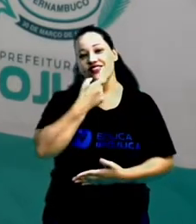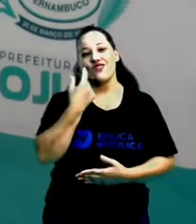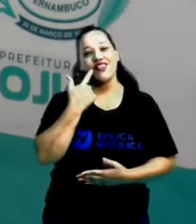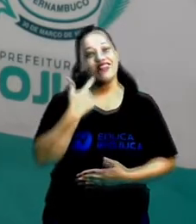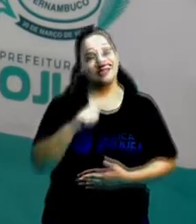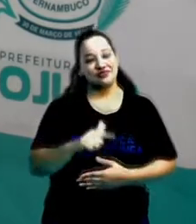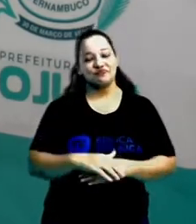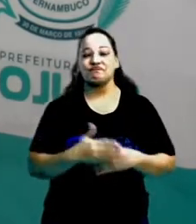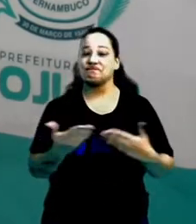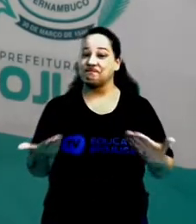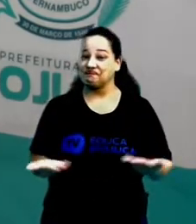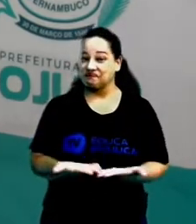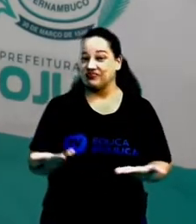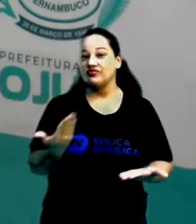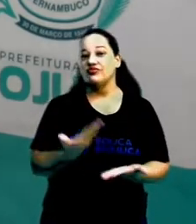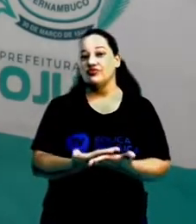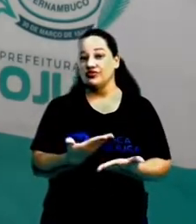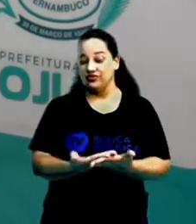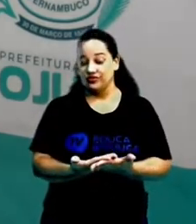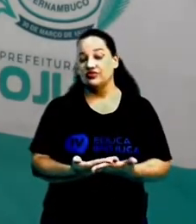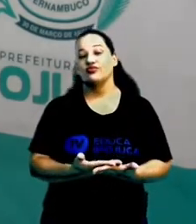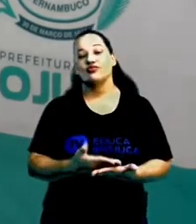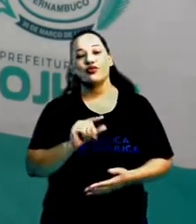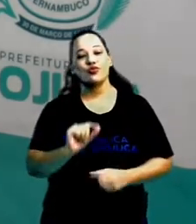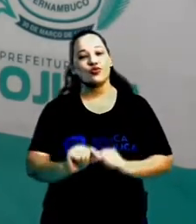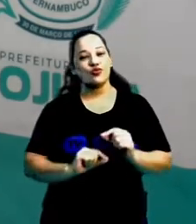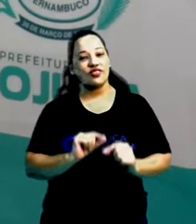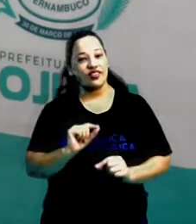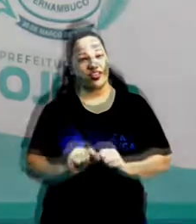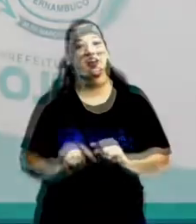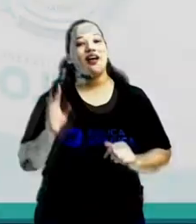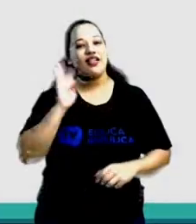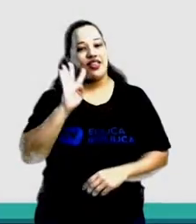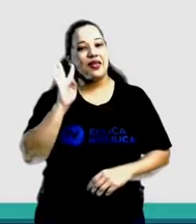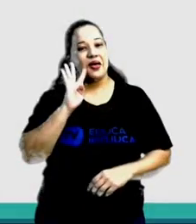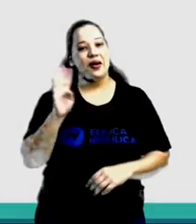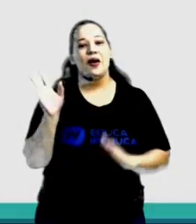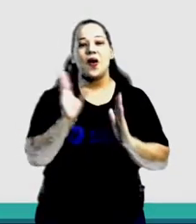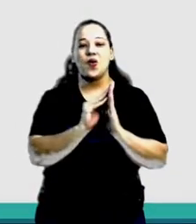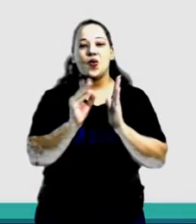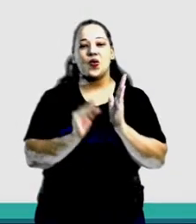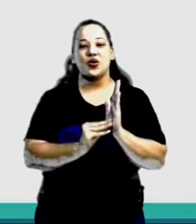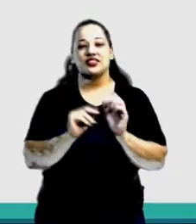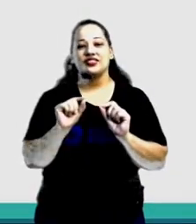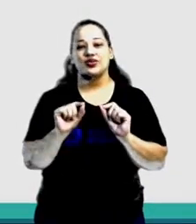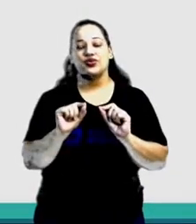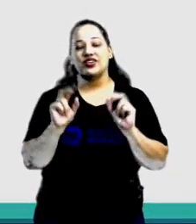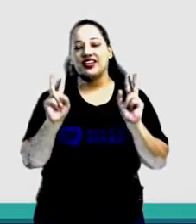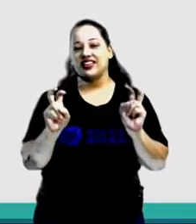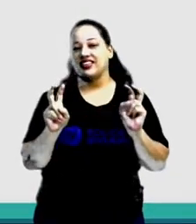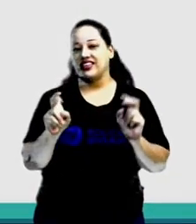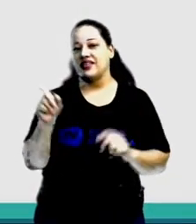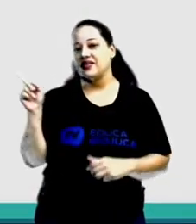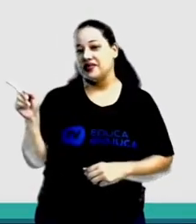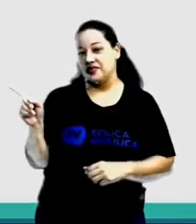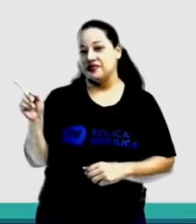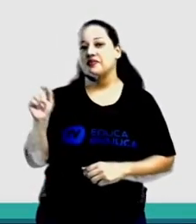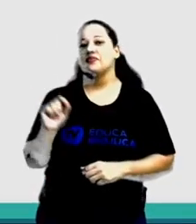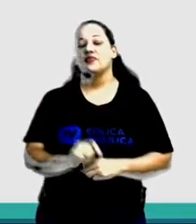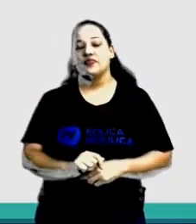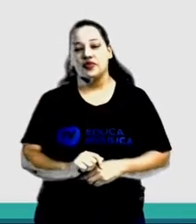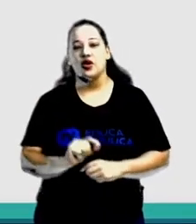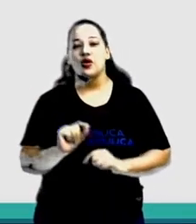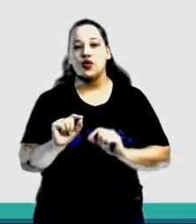Welcome! Hoje a nossa aula ela vai ser bem legal e o nosso conteúdo vai ser Movie Genres, que vai ser